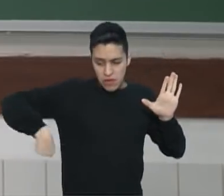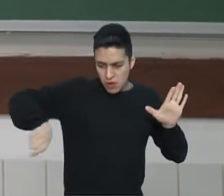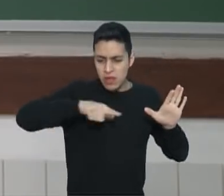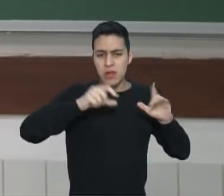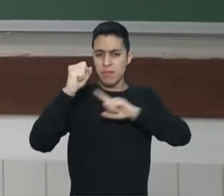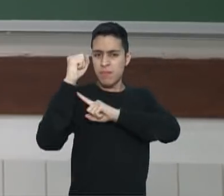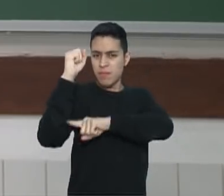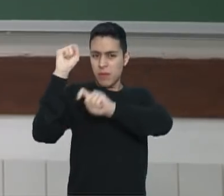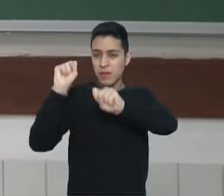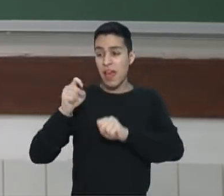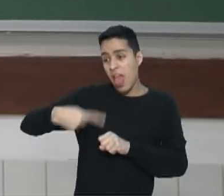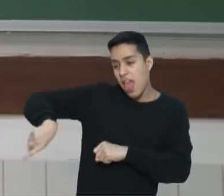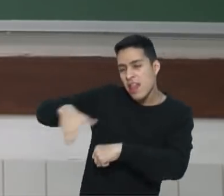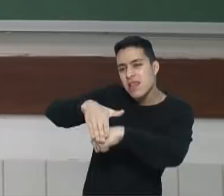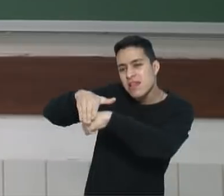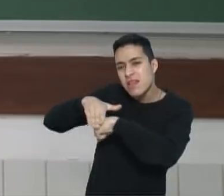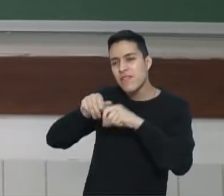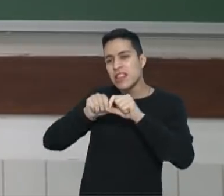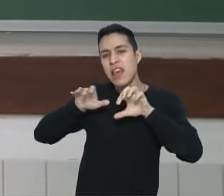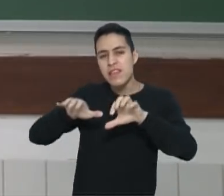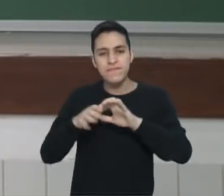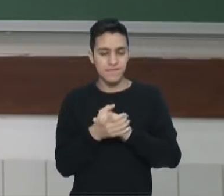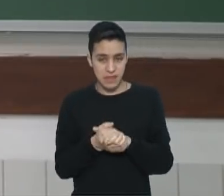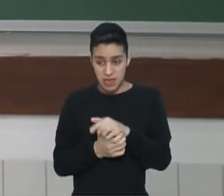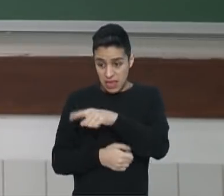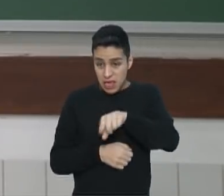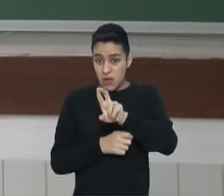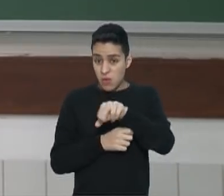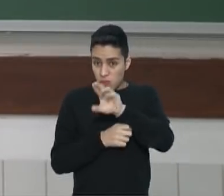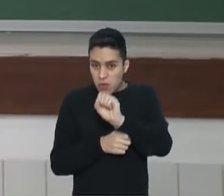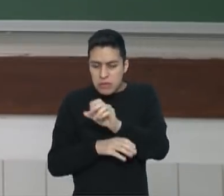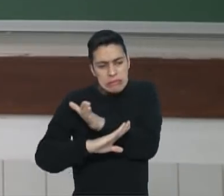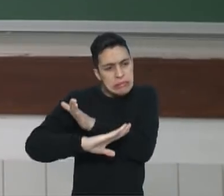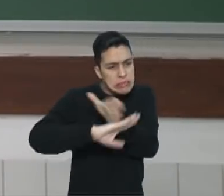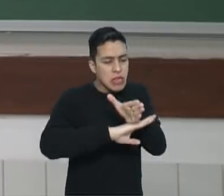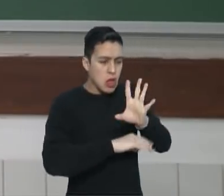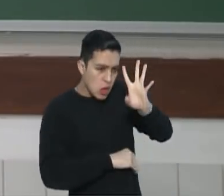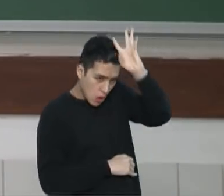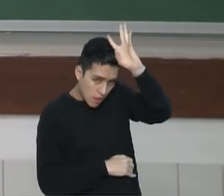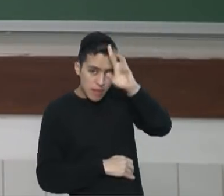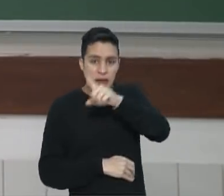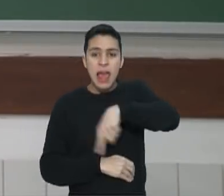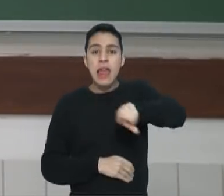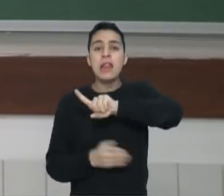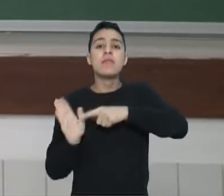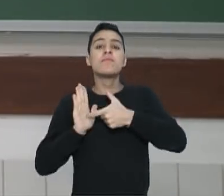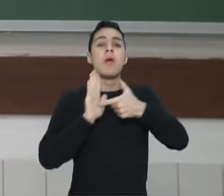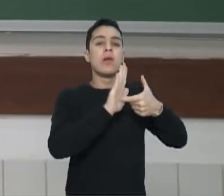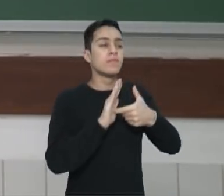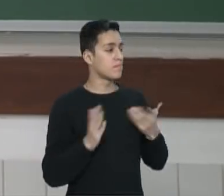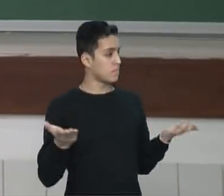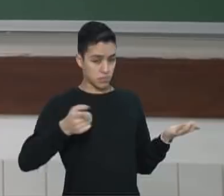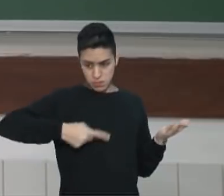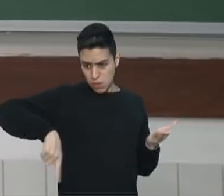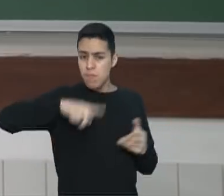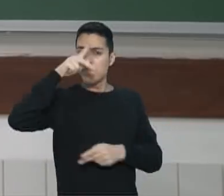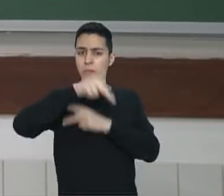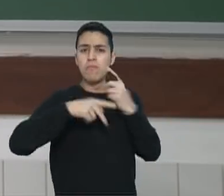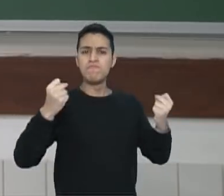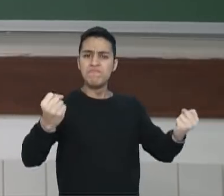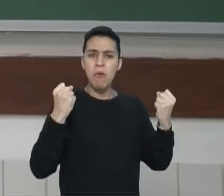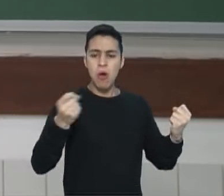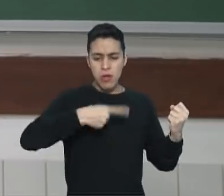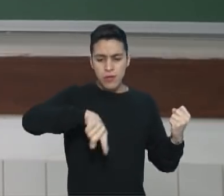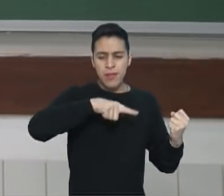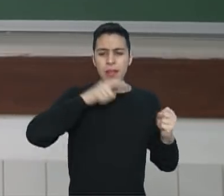poder. E é isso que eles faziam. Então os hunos, quando invadem Roma, eles mostram para os romanos o quê? Nós temos força, nós